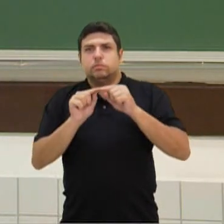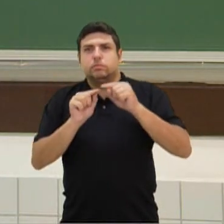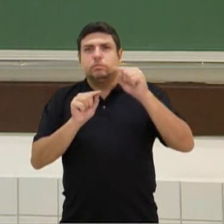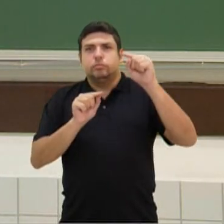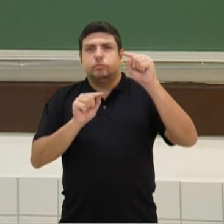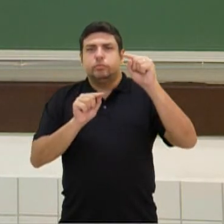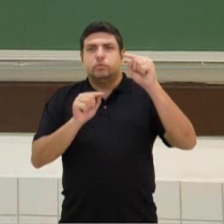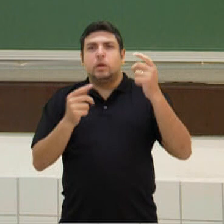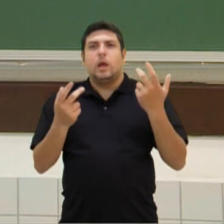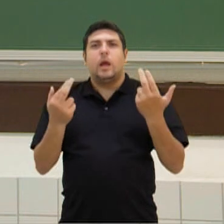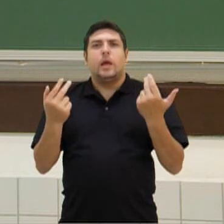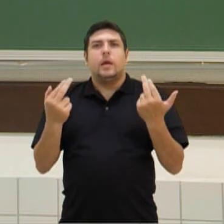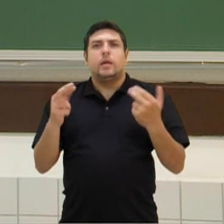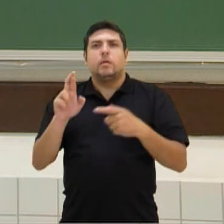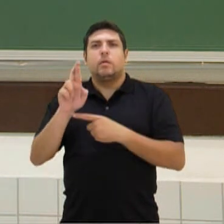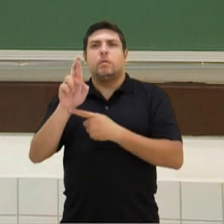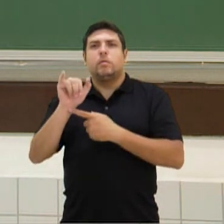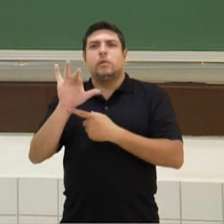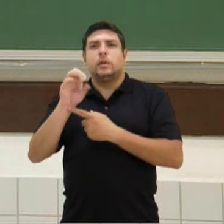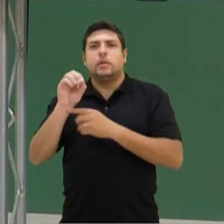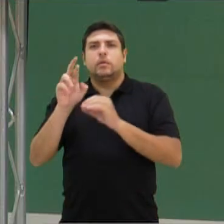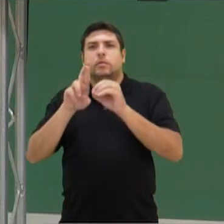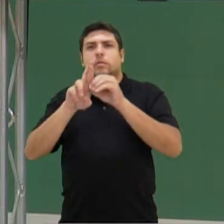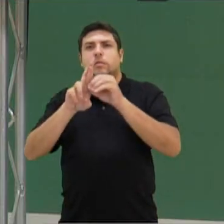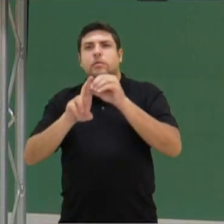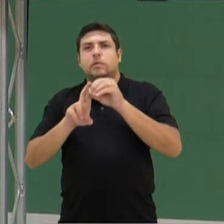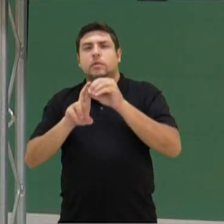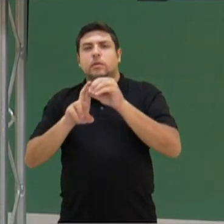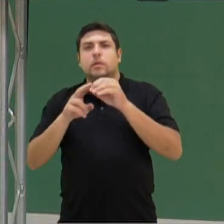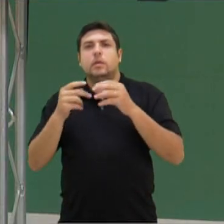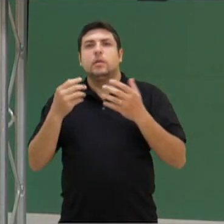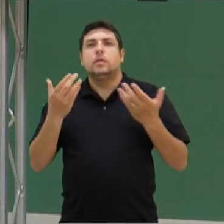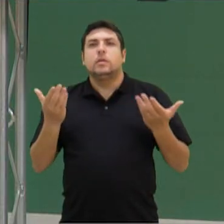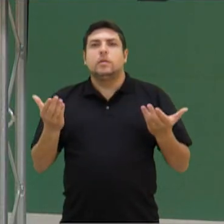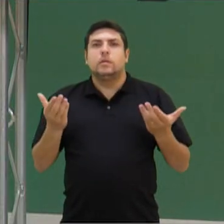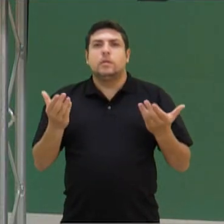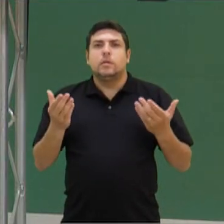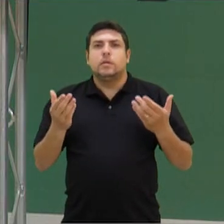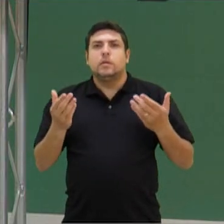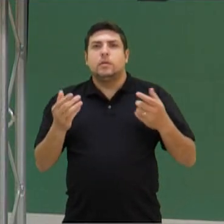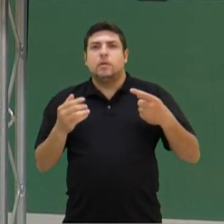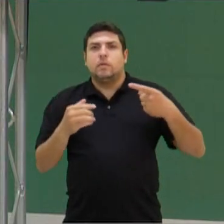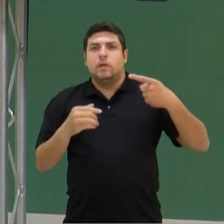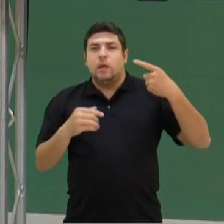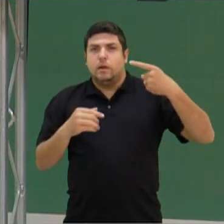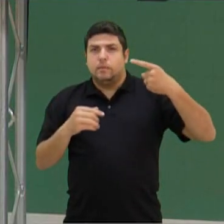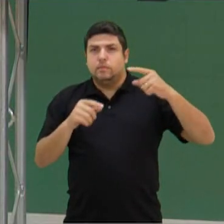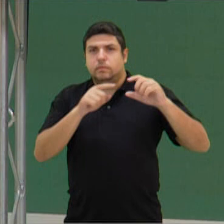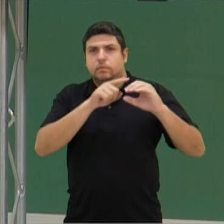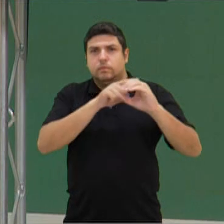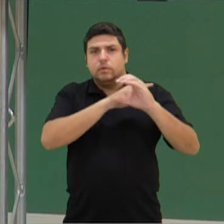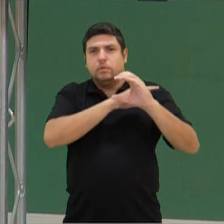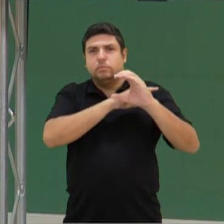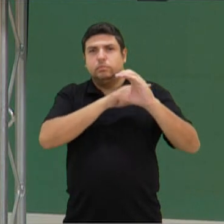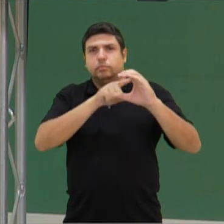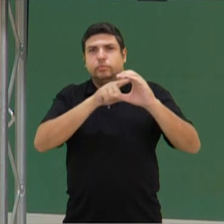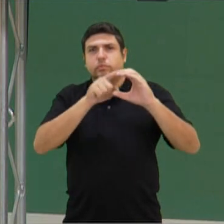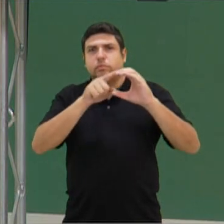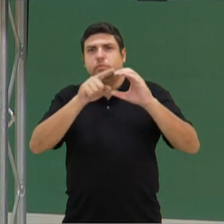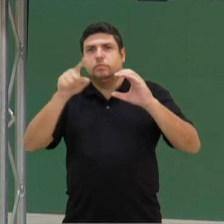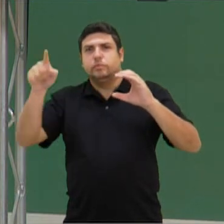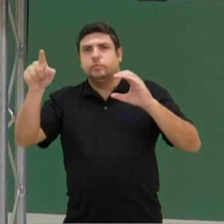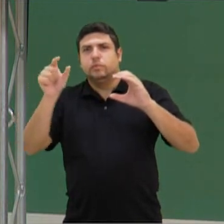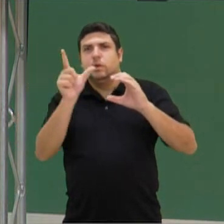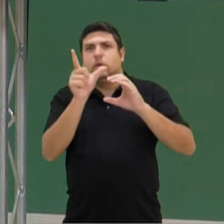raio. Essa é a segunda situação. A primeira situação, ela é menor que o raio, ela é secante à